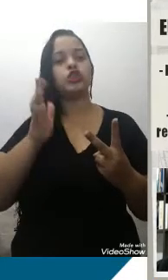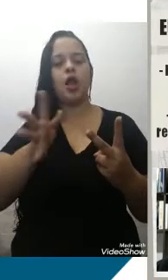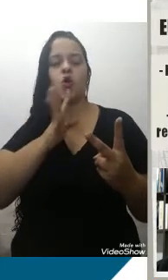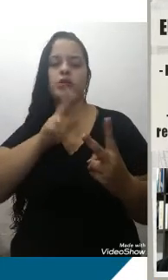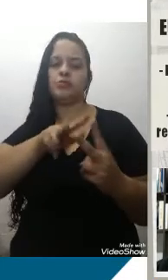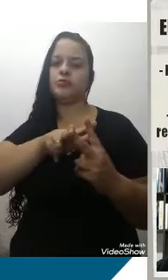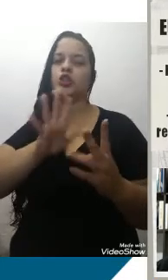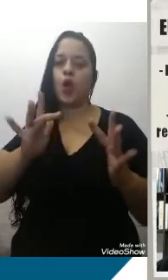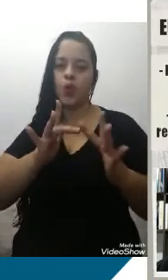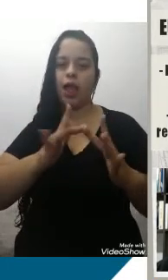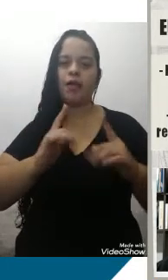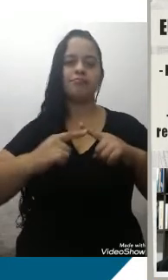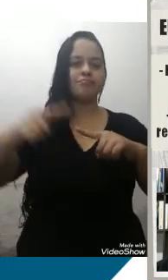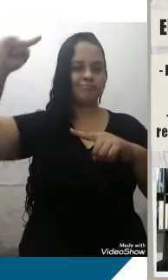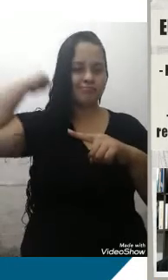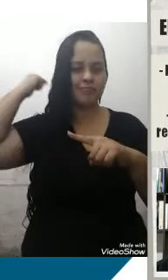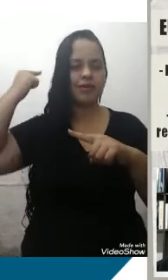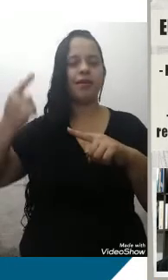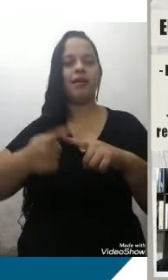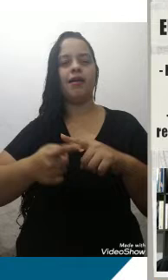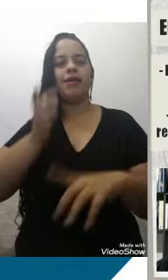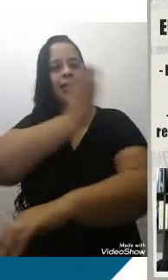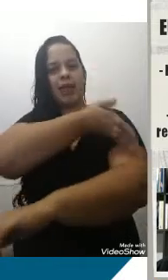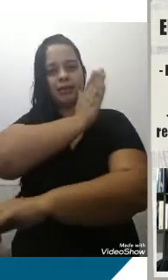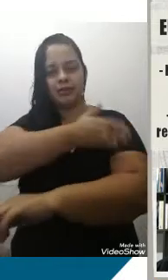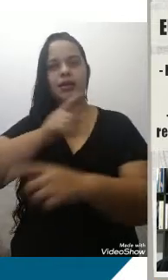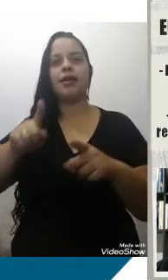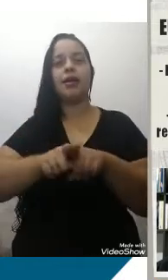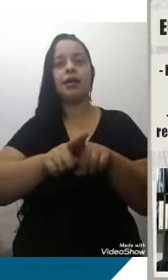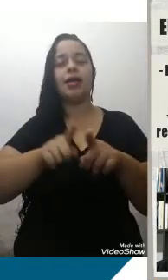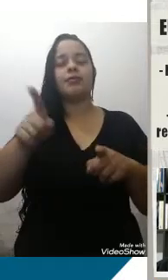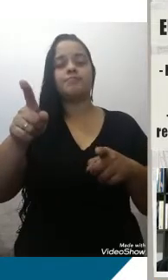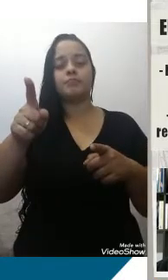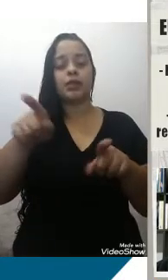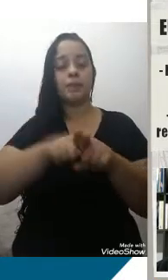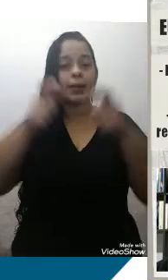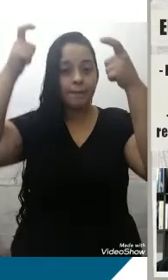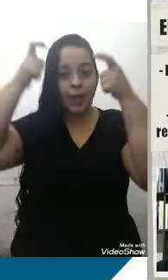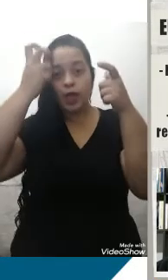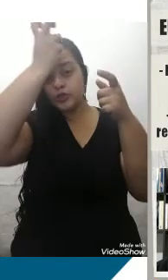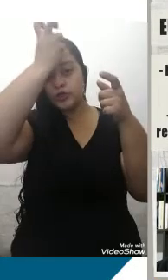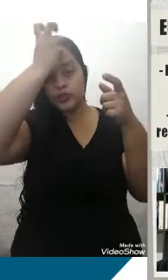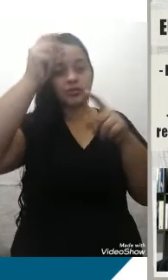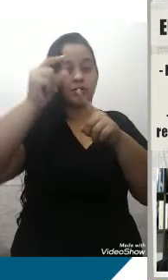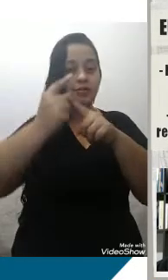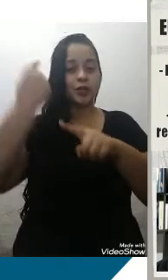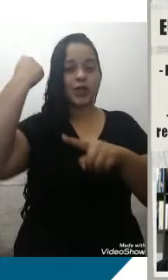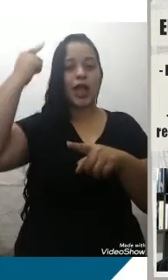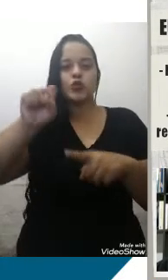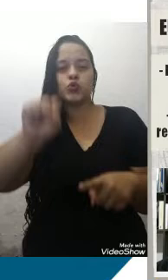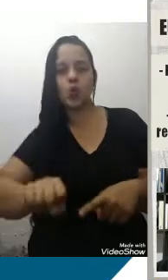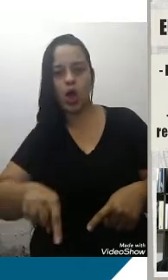no caso, os norte-africanos e europeus. Cito o exemplo do Império Egípcio em relação aos territórios do sul da